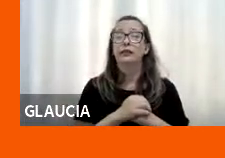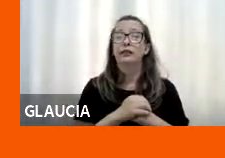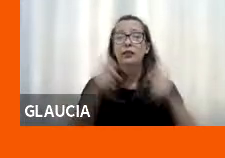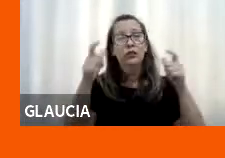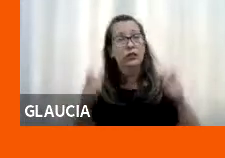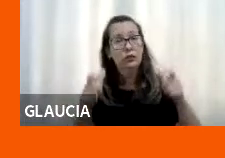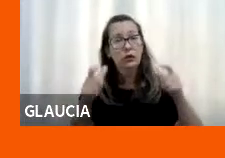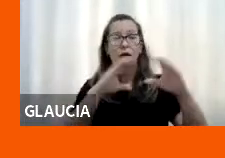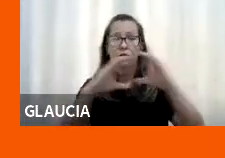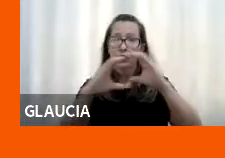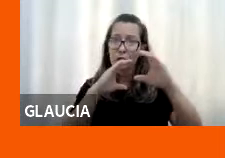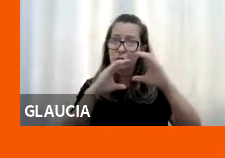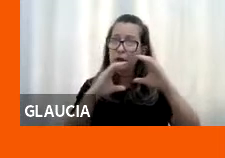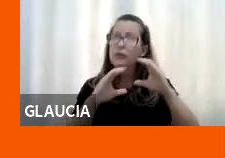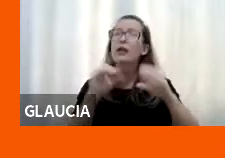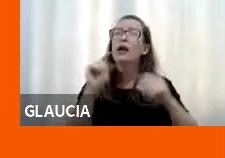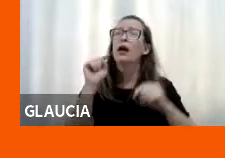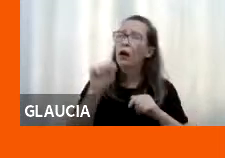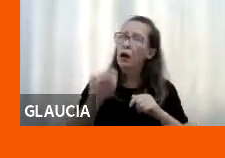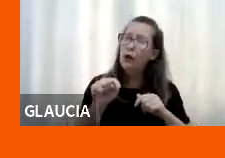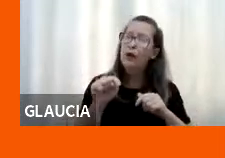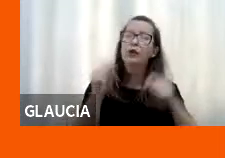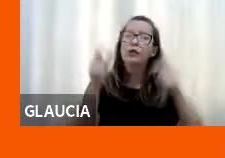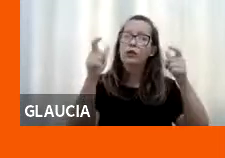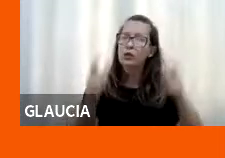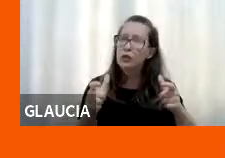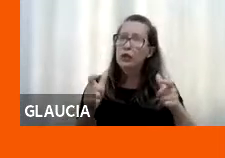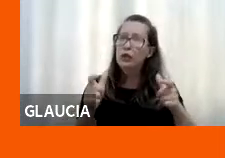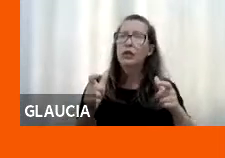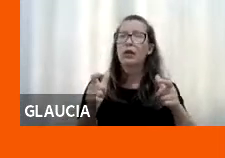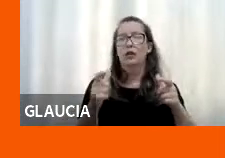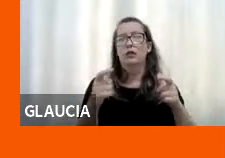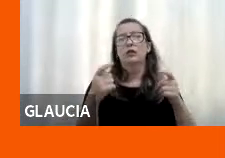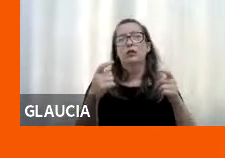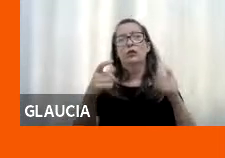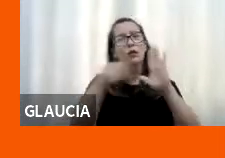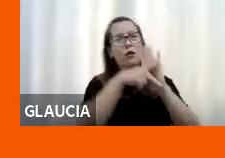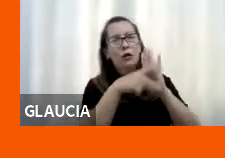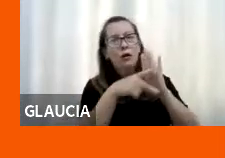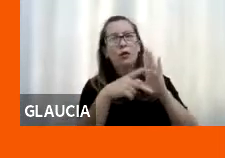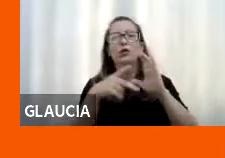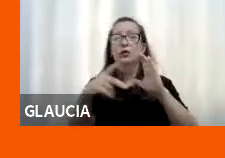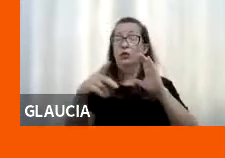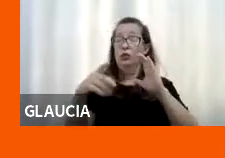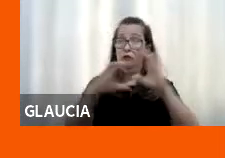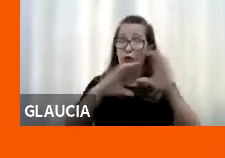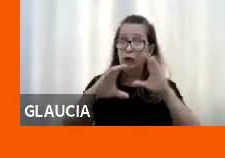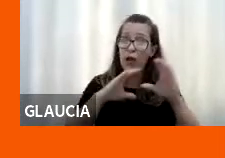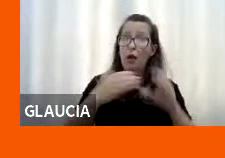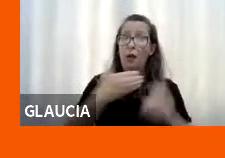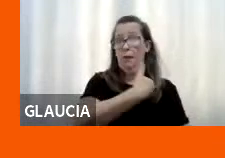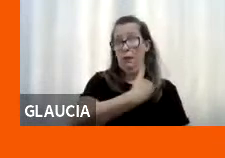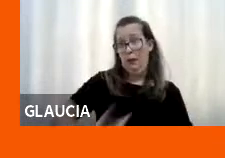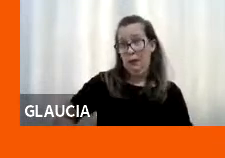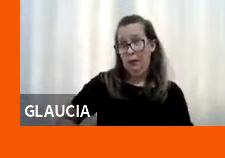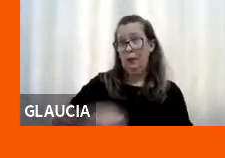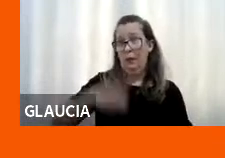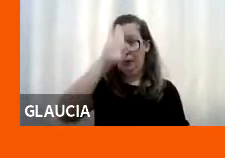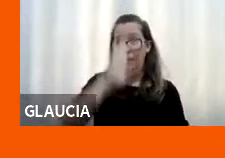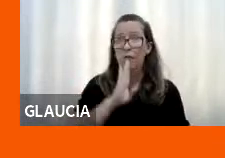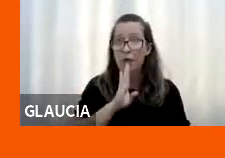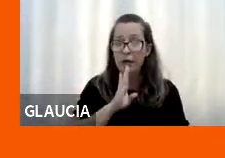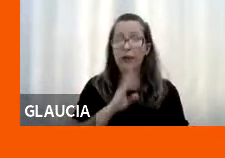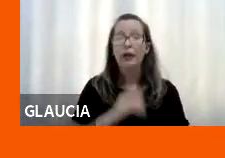espaço de comunicação ele é um espaço eminentemente de comunicação pública, né? E um espaço de